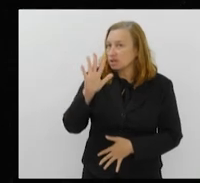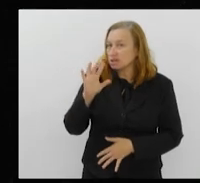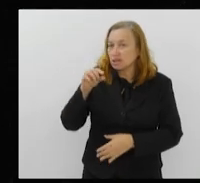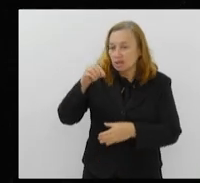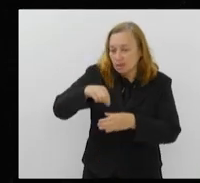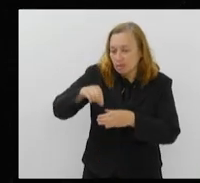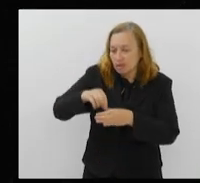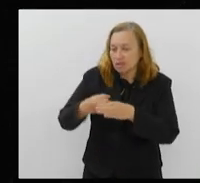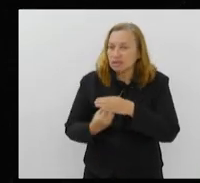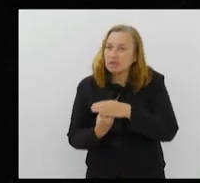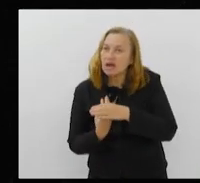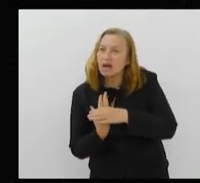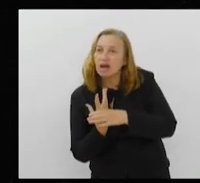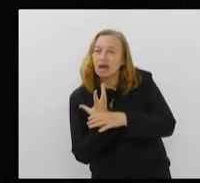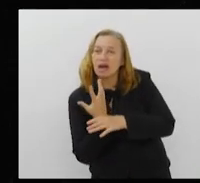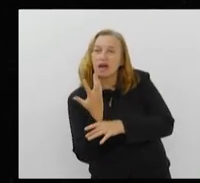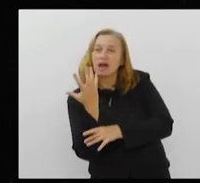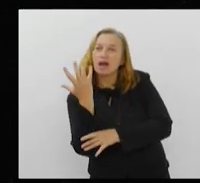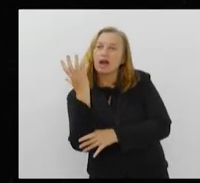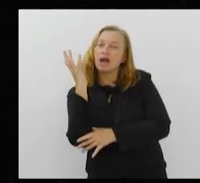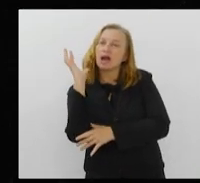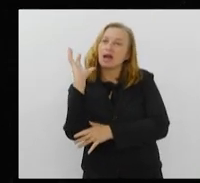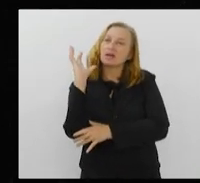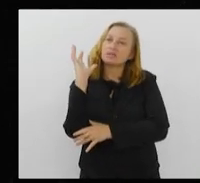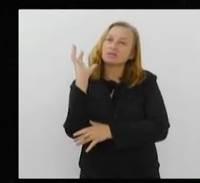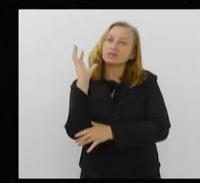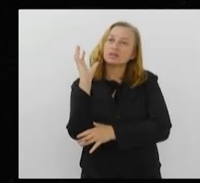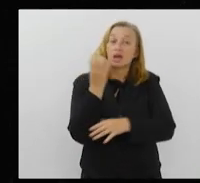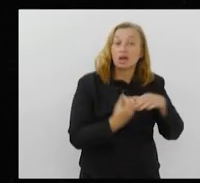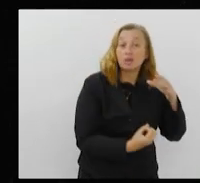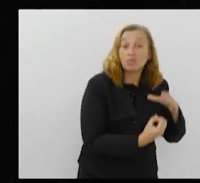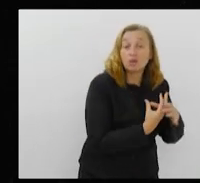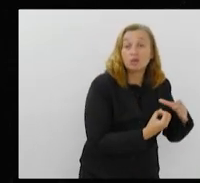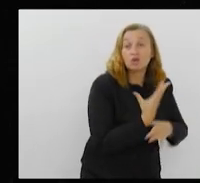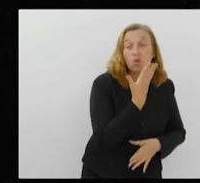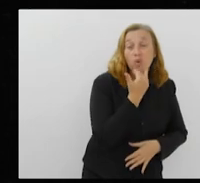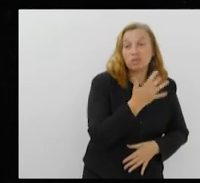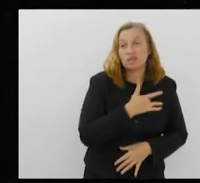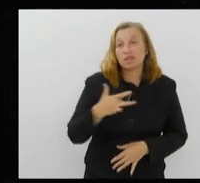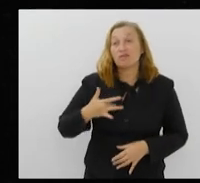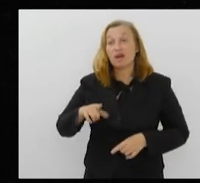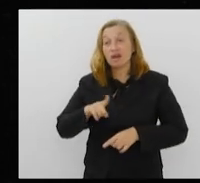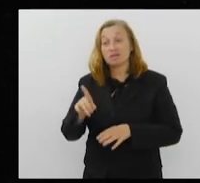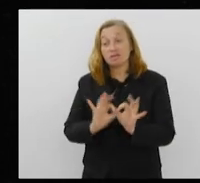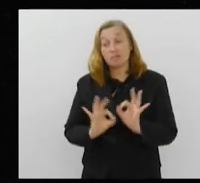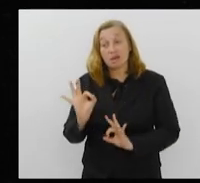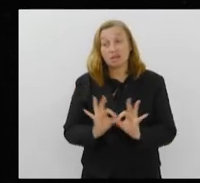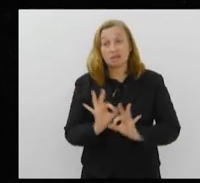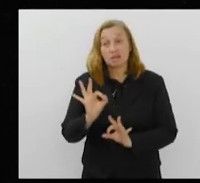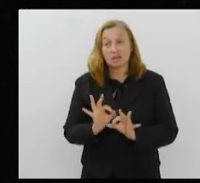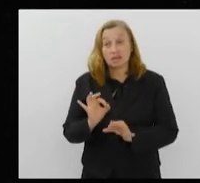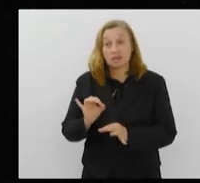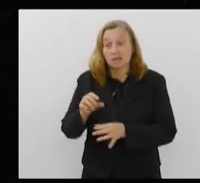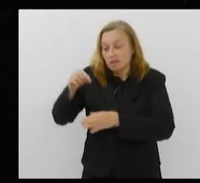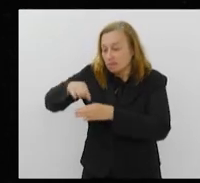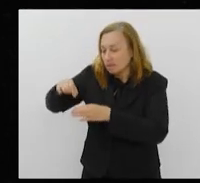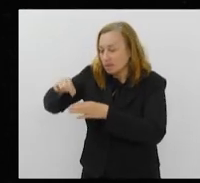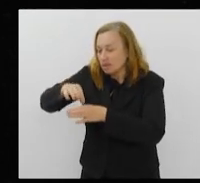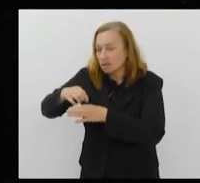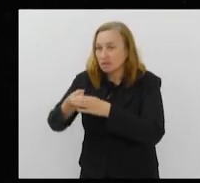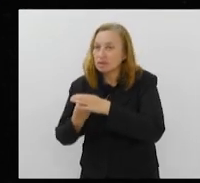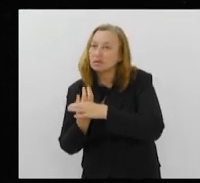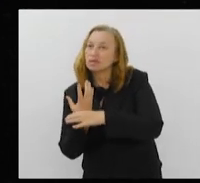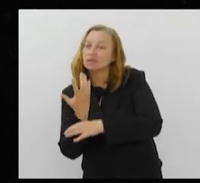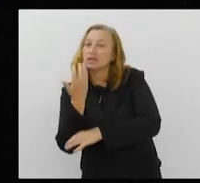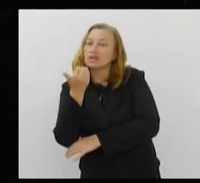Árvores e Produzir Alimentos Saudáveis. Esse plano tem o objetivo de plantar 100 milhões de